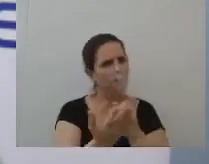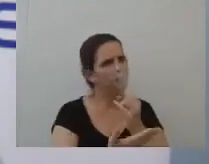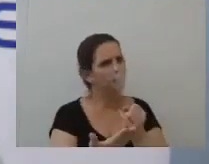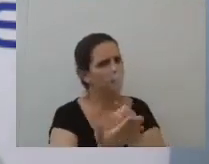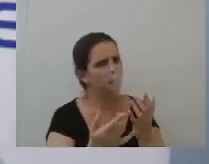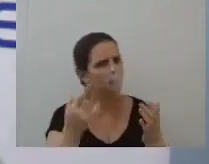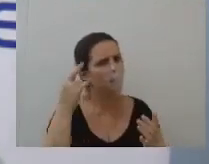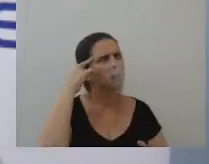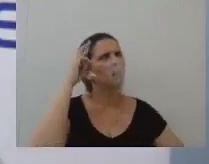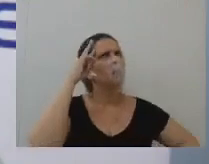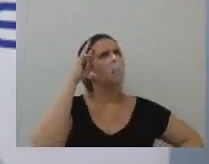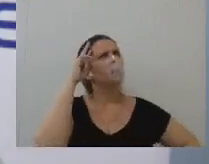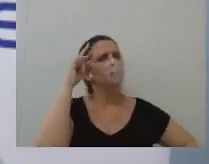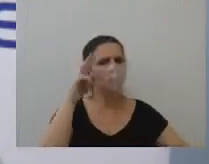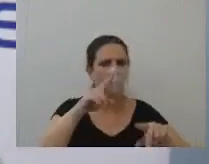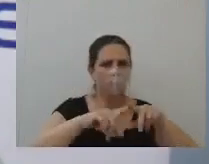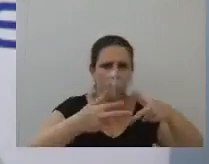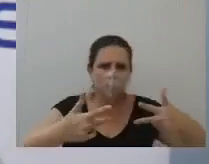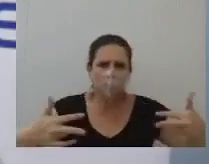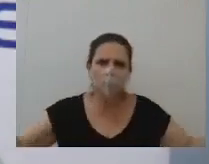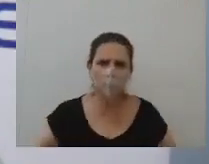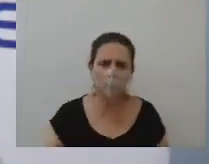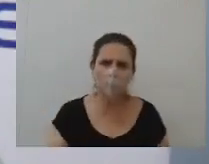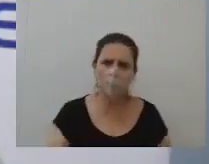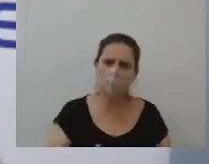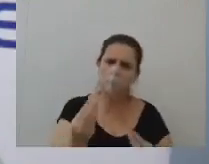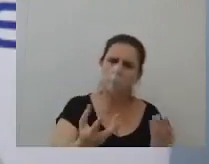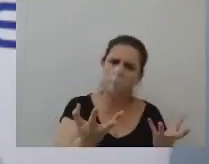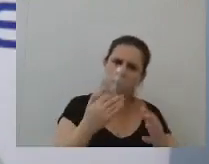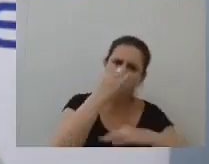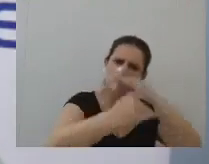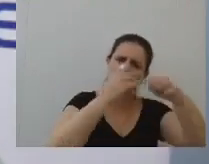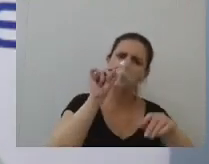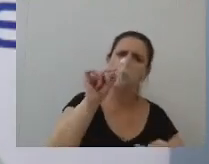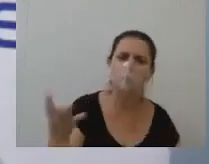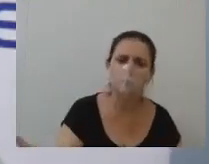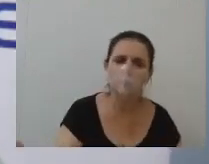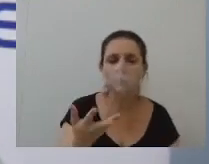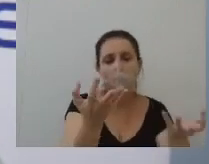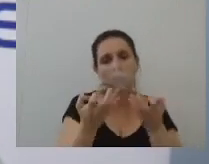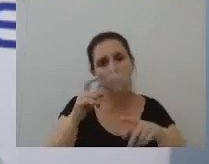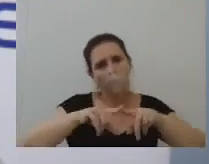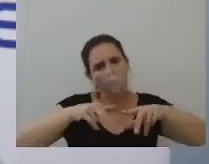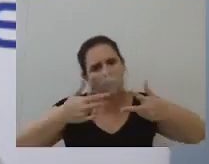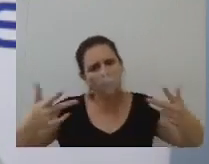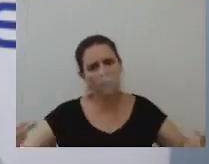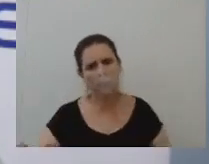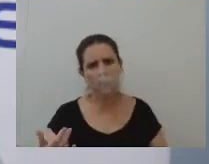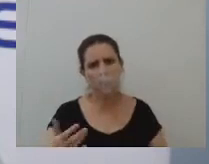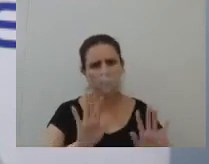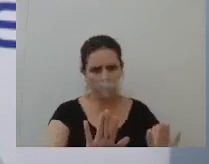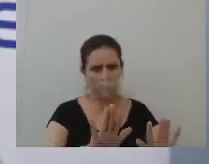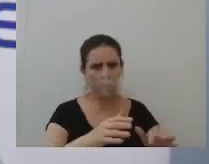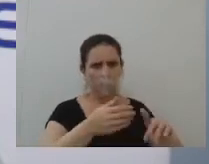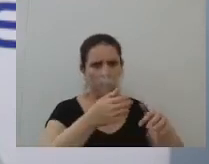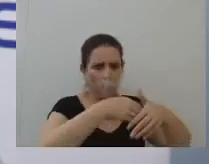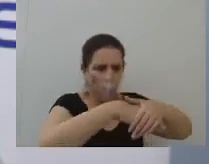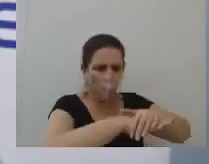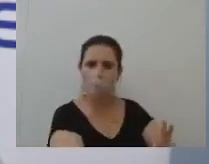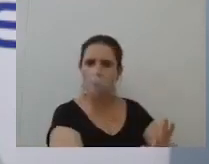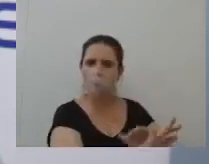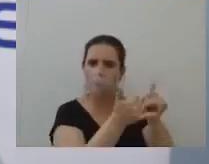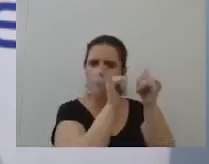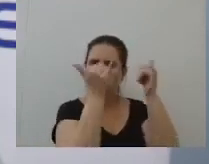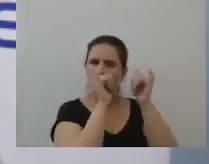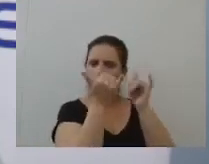exatamente no tipo de material que você quer. O que você quer desenvolver? Eu quero um material que conserve energia. Eu quero